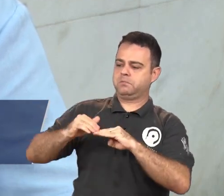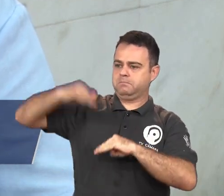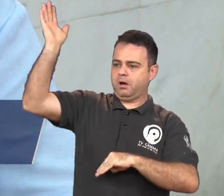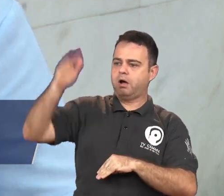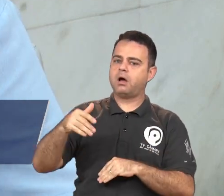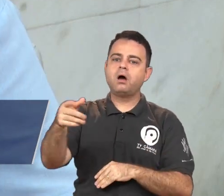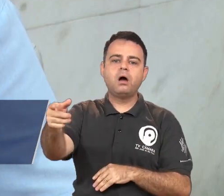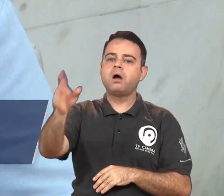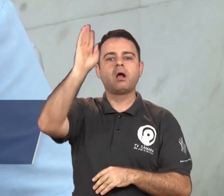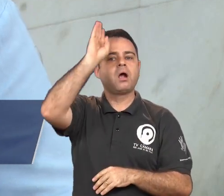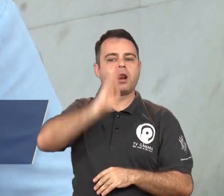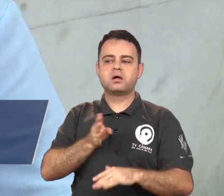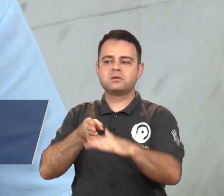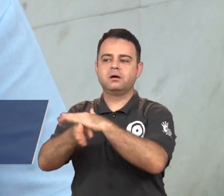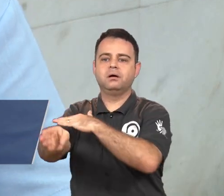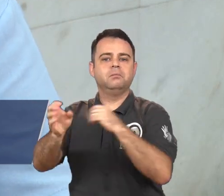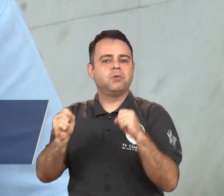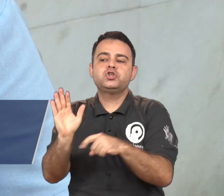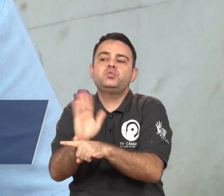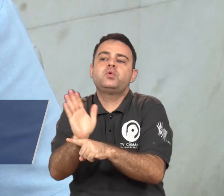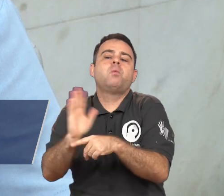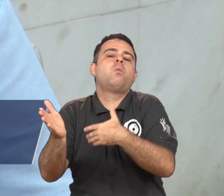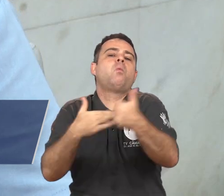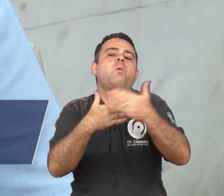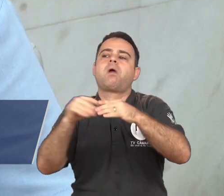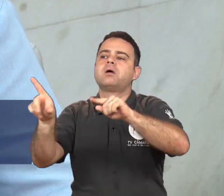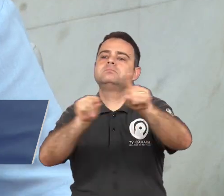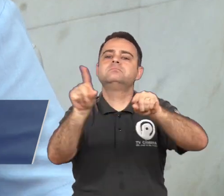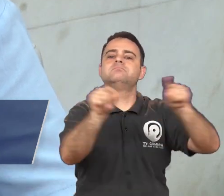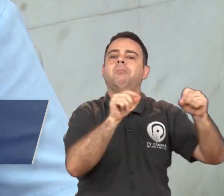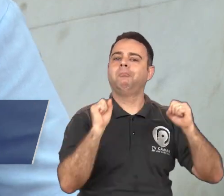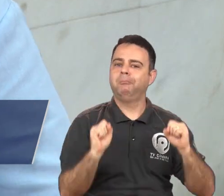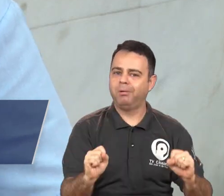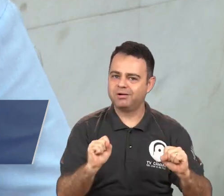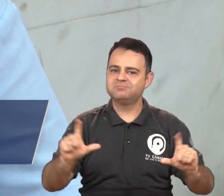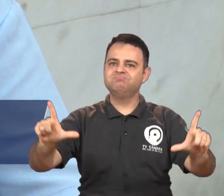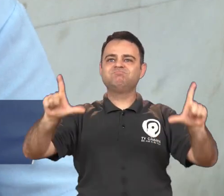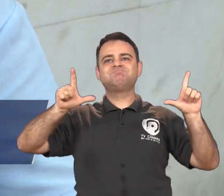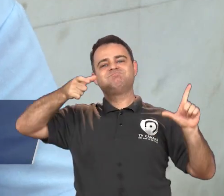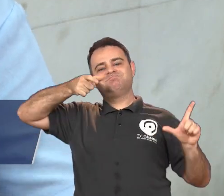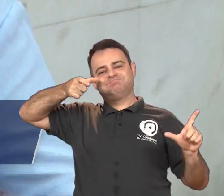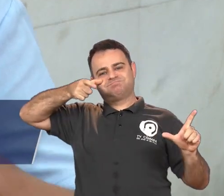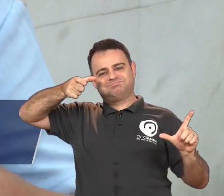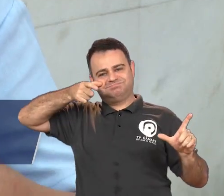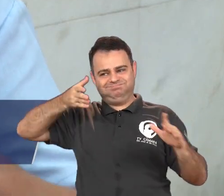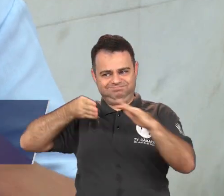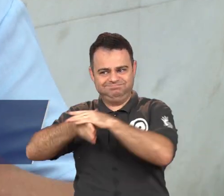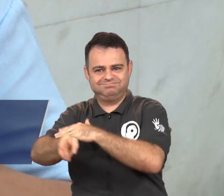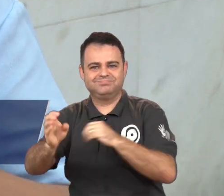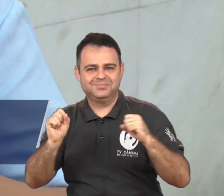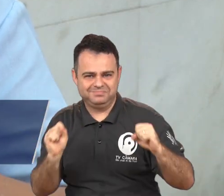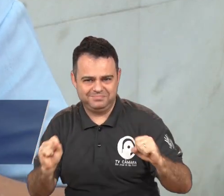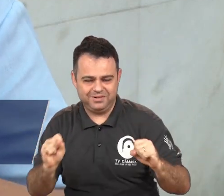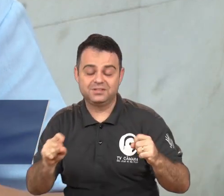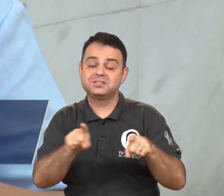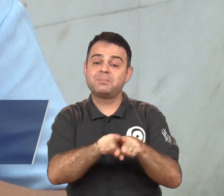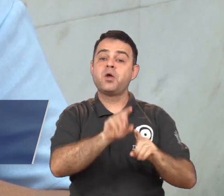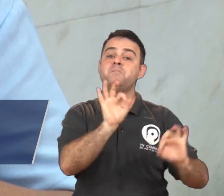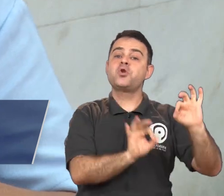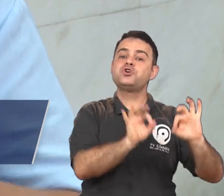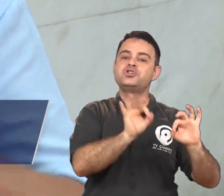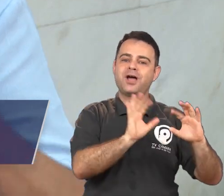para poder assistir qualquer filme. E na campanha nós levamos projetos. Isso é muito bacana para os projetos que trabalham com idosos.